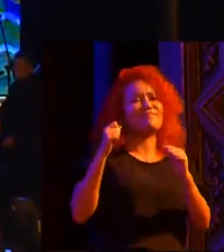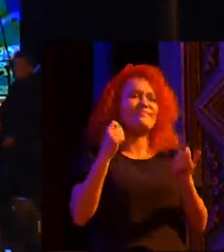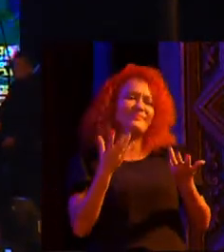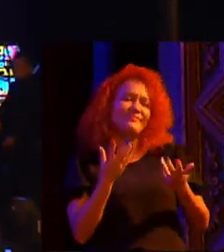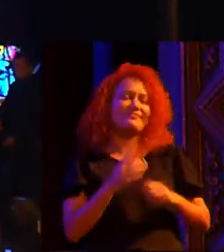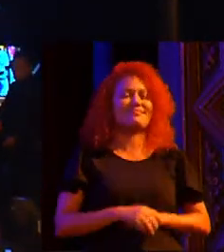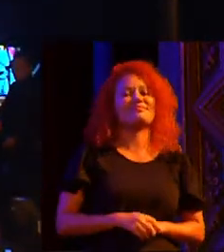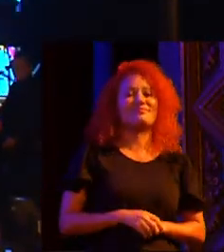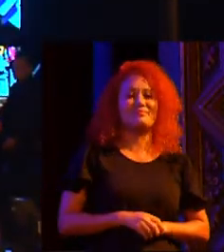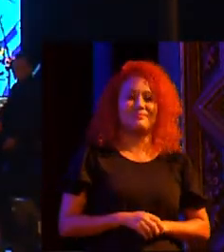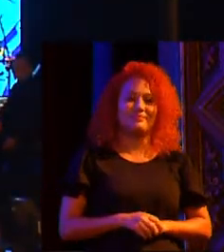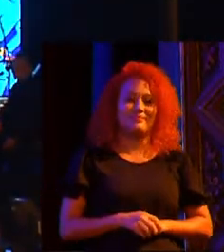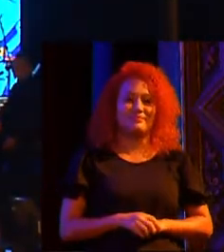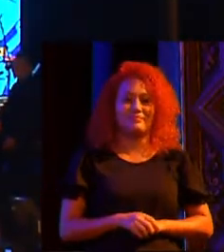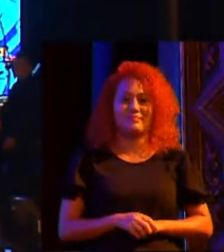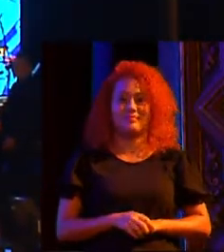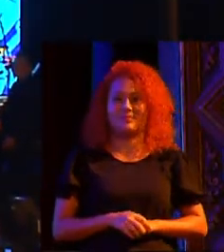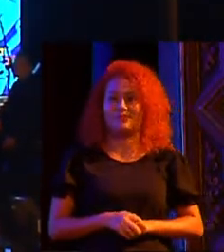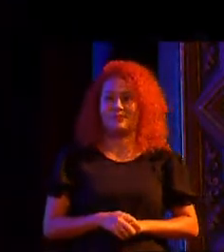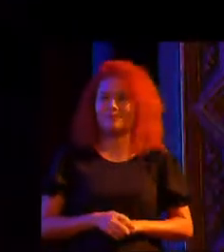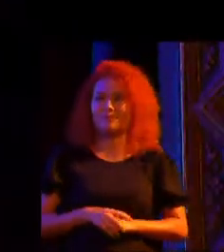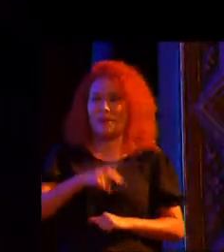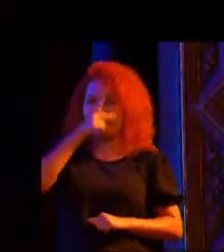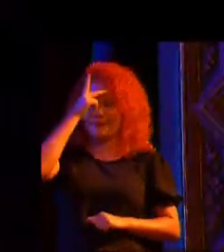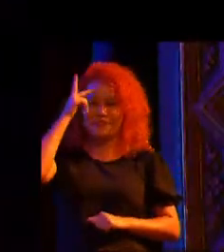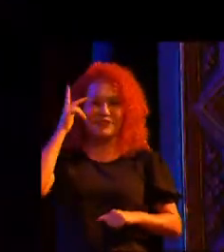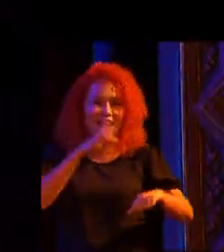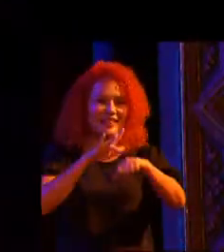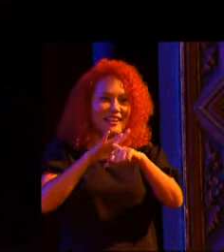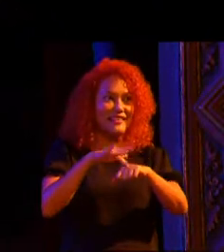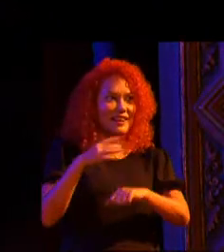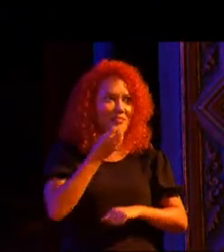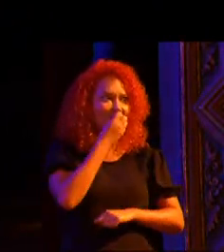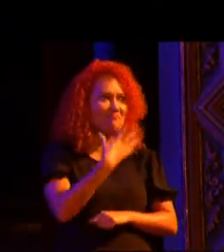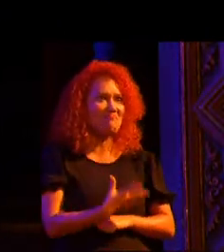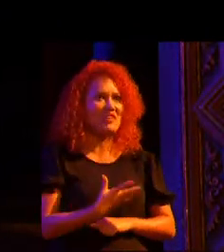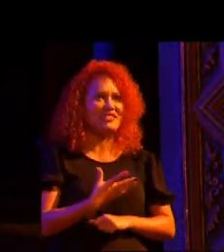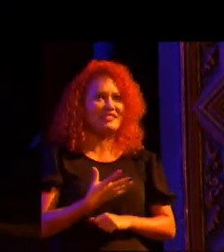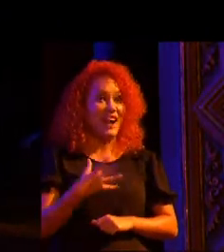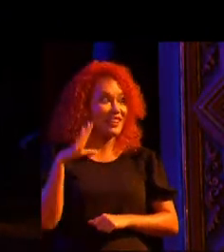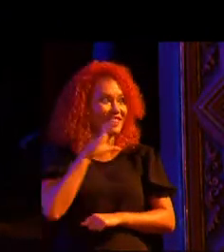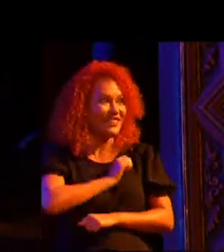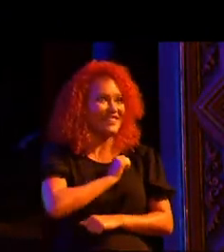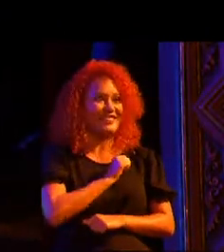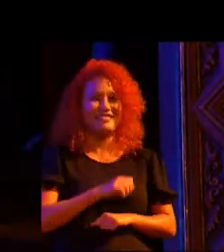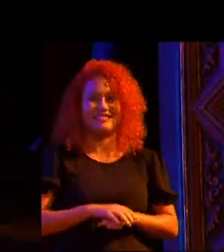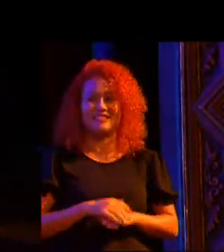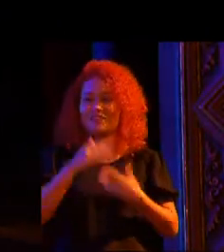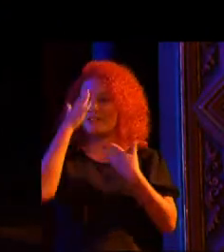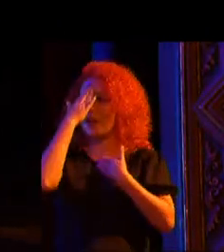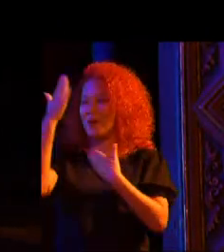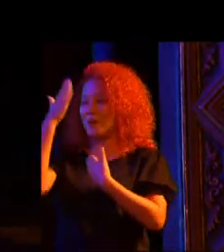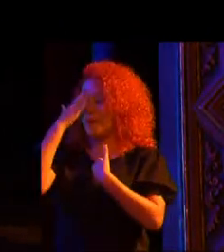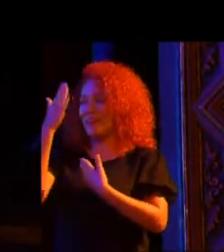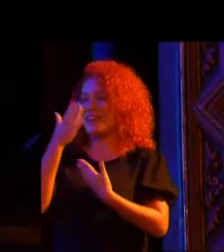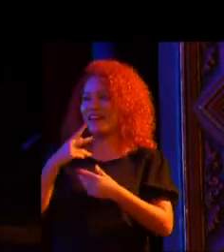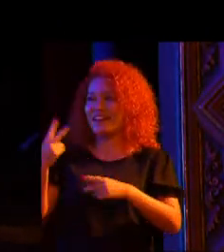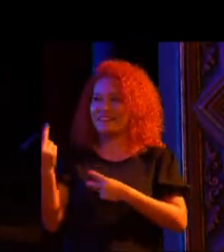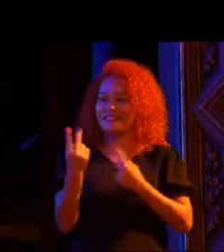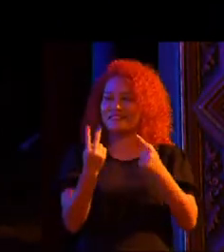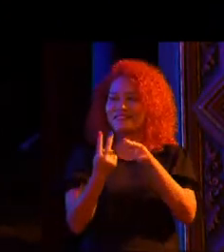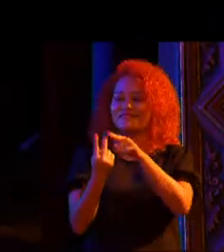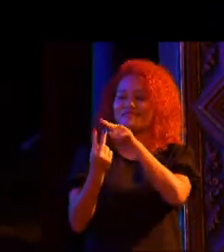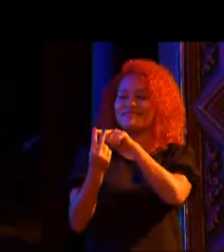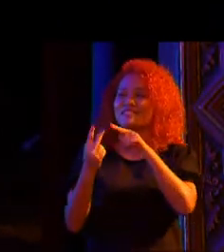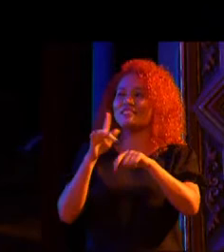Isso, é. Ah, gente, esses dançarinos arrasaram, hein? Nossa, foi bom demais, gente. Obrigado, obrigado, Will. Obrigado, os patentes do